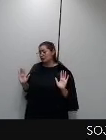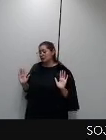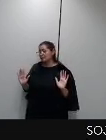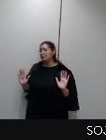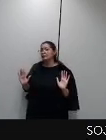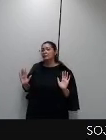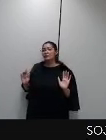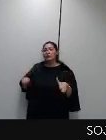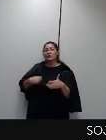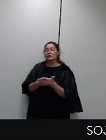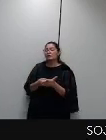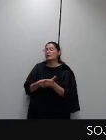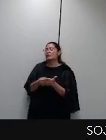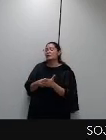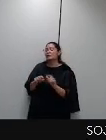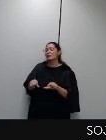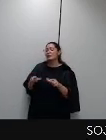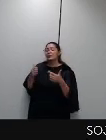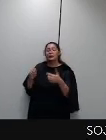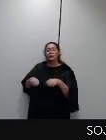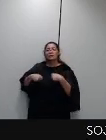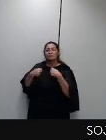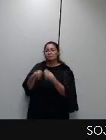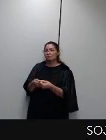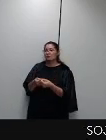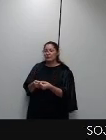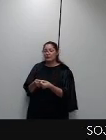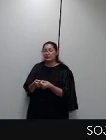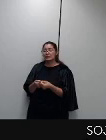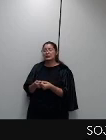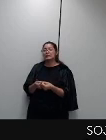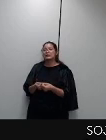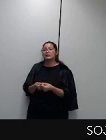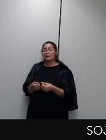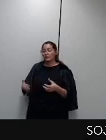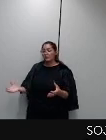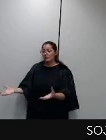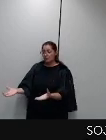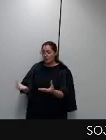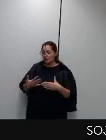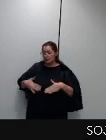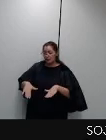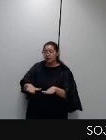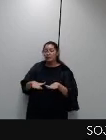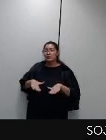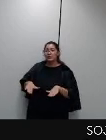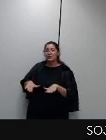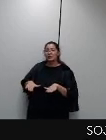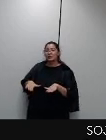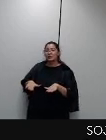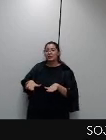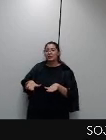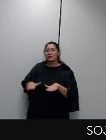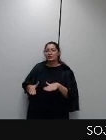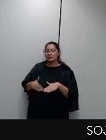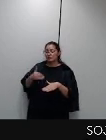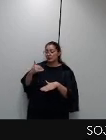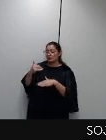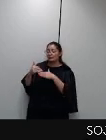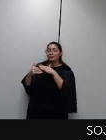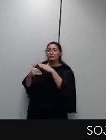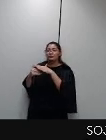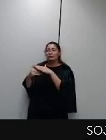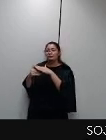houve condenação em honorários a é a parte vem o sítio quer os honorários mensais o mesmo apoio